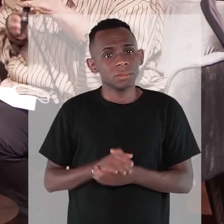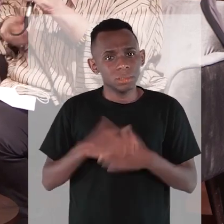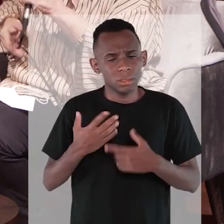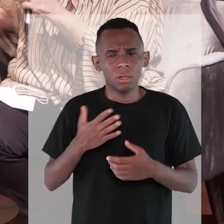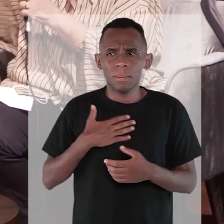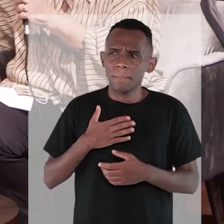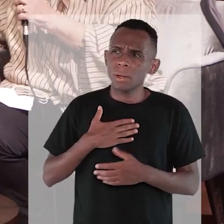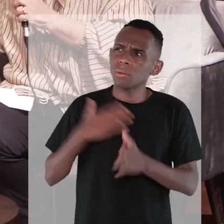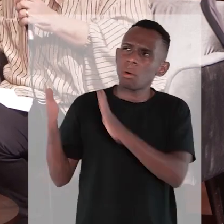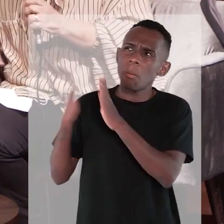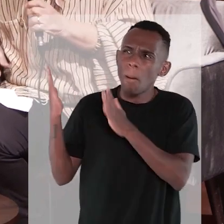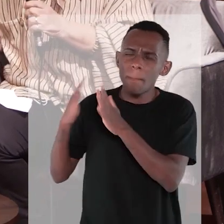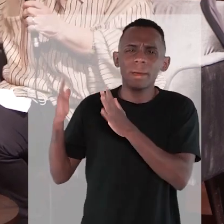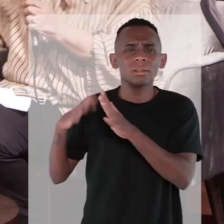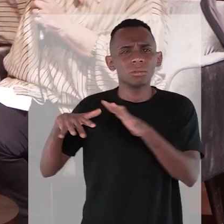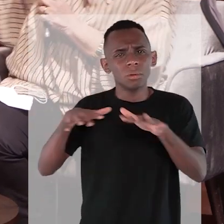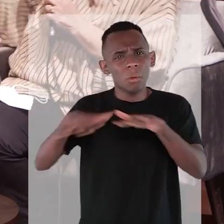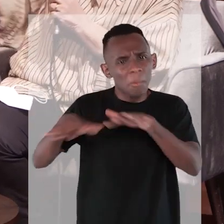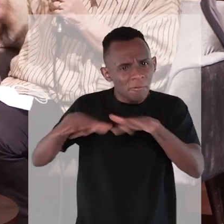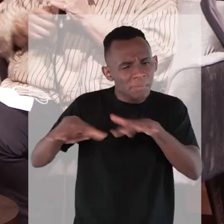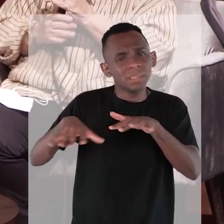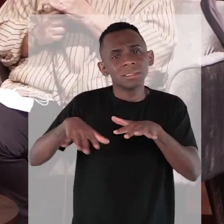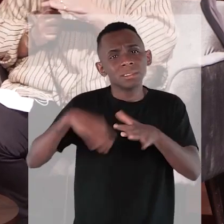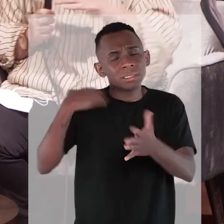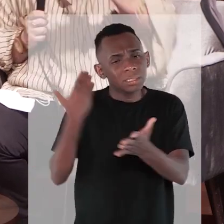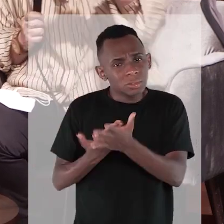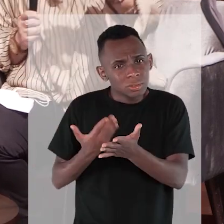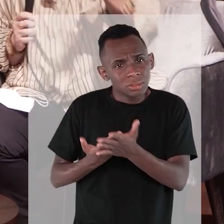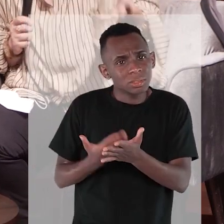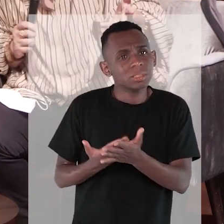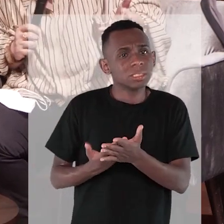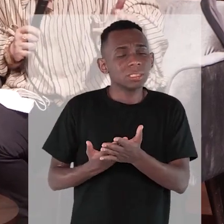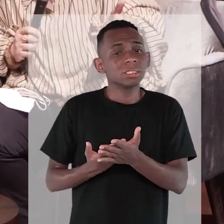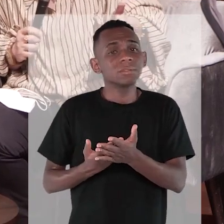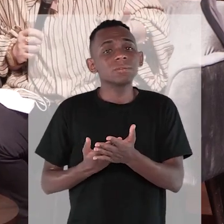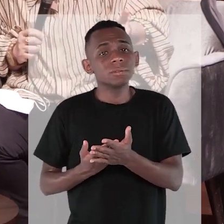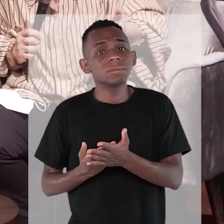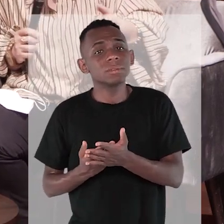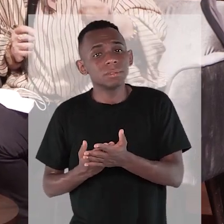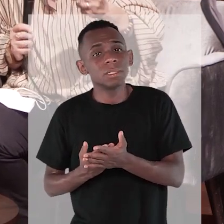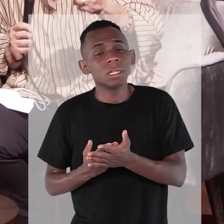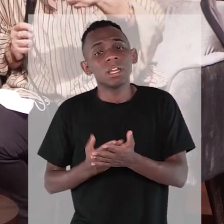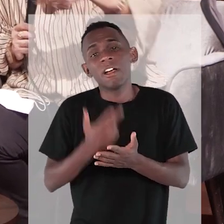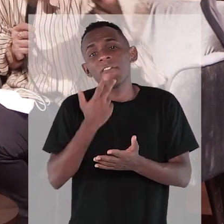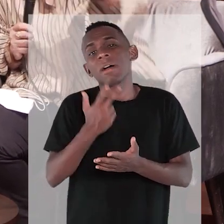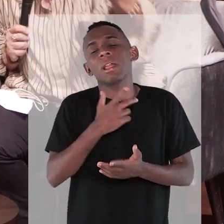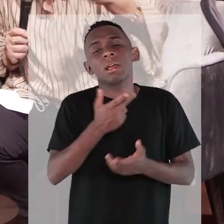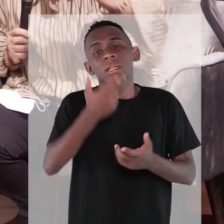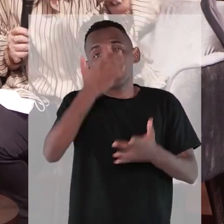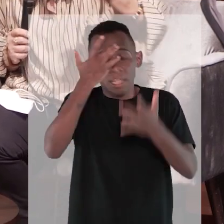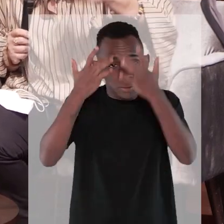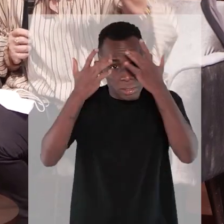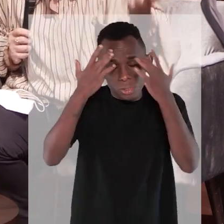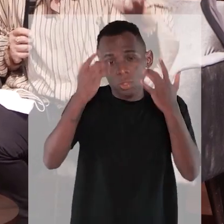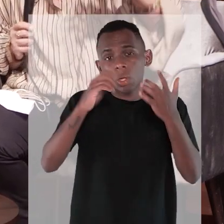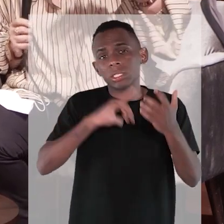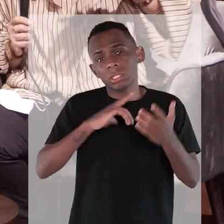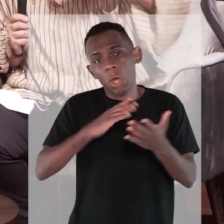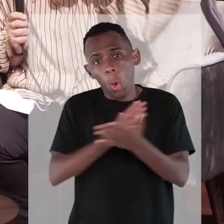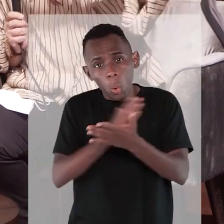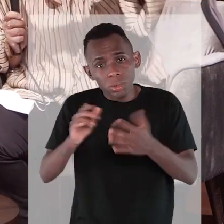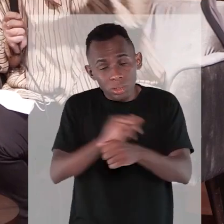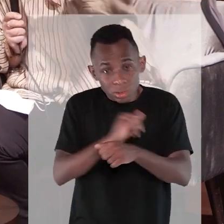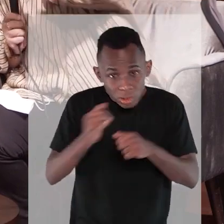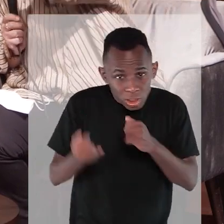estudantil, lembra, Nilton, que a gente falava, fulano é reaça, né? Era um adjetivo, tá? Não era uma coisa...